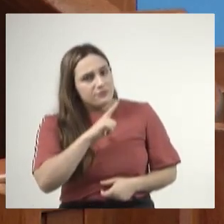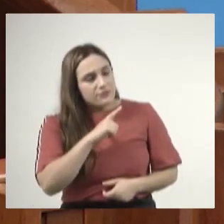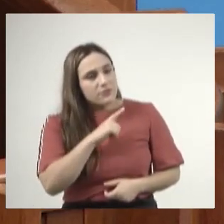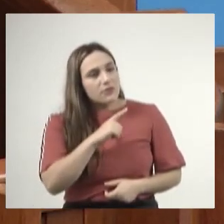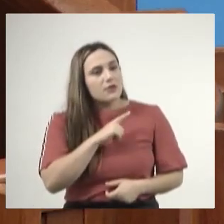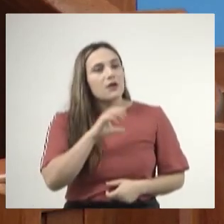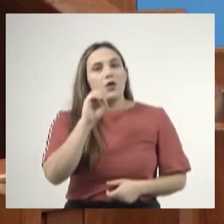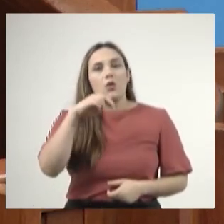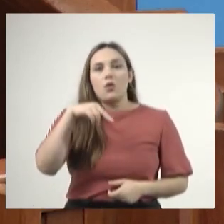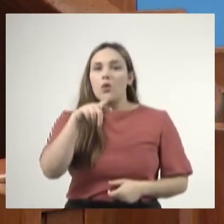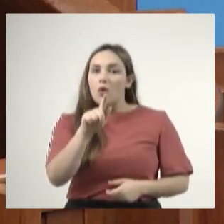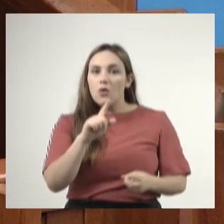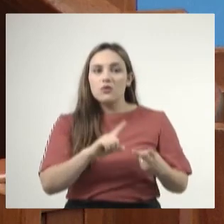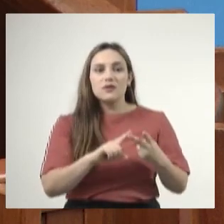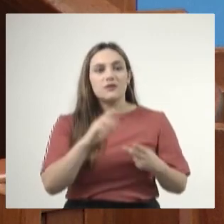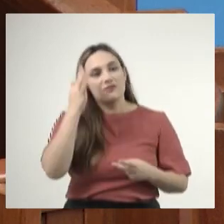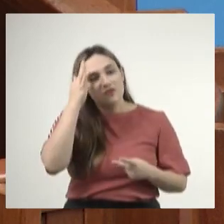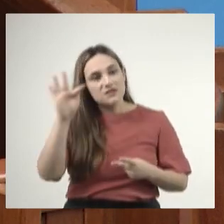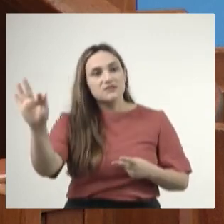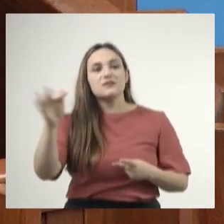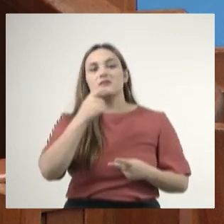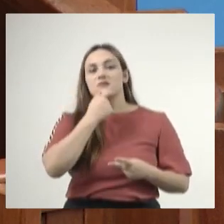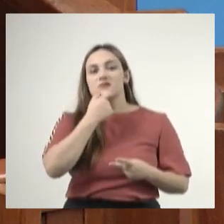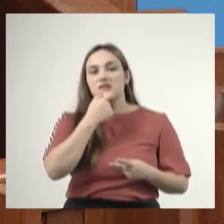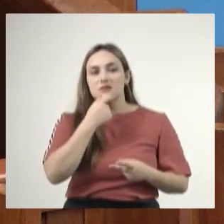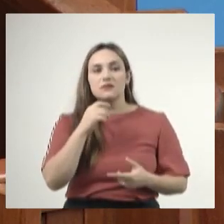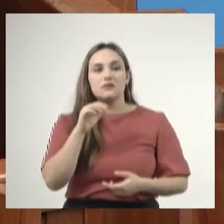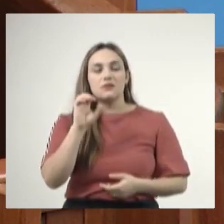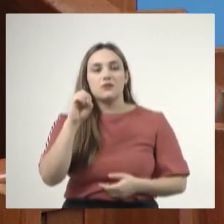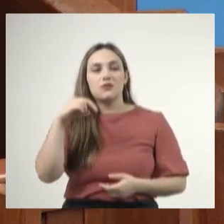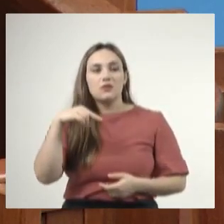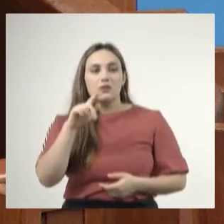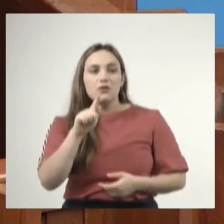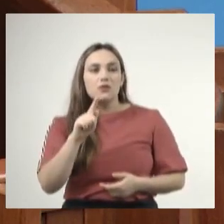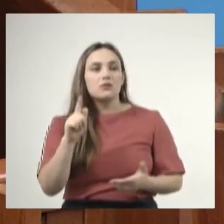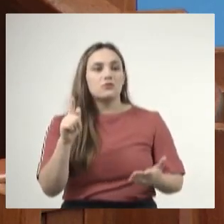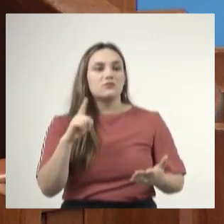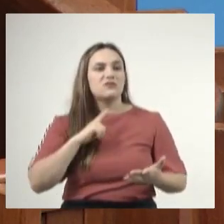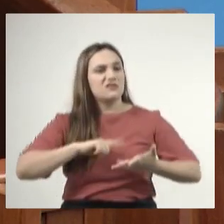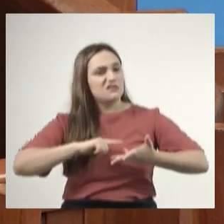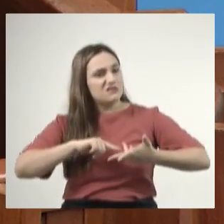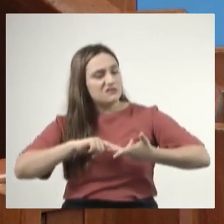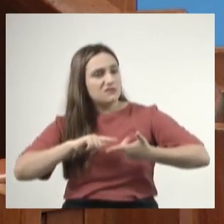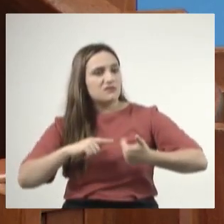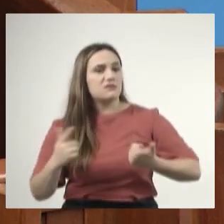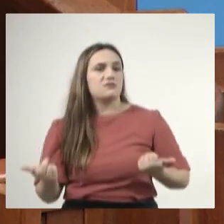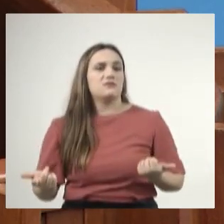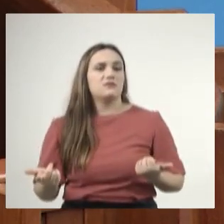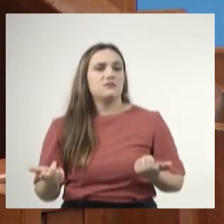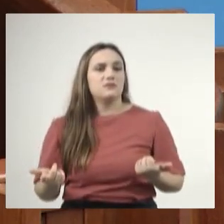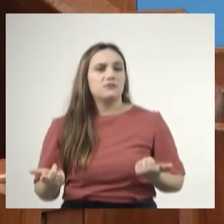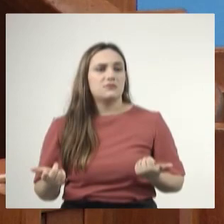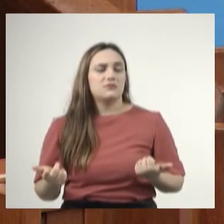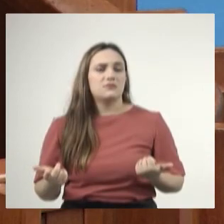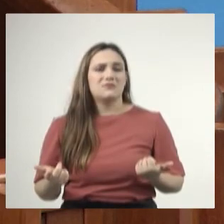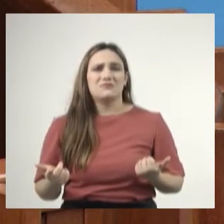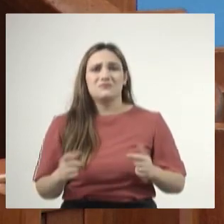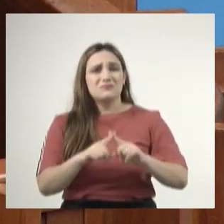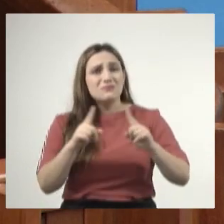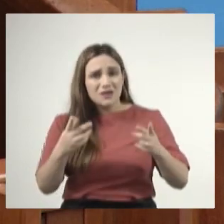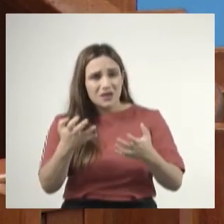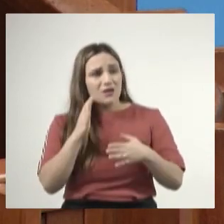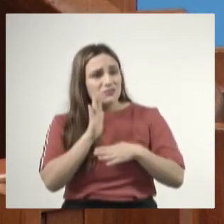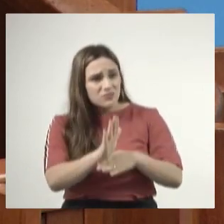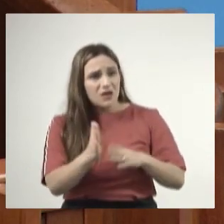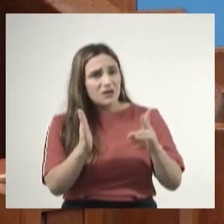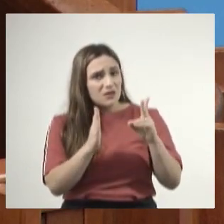francesa, a ONG inglesa, a ONG alemã, a ONG de tudo quanto é tipo de ONG, certo? Mas não está atrás de ajudar os